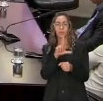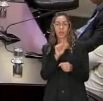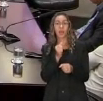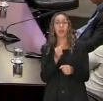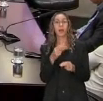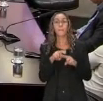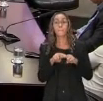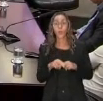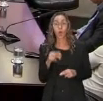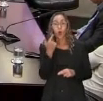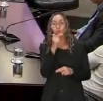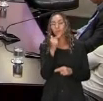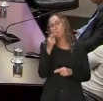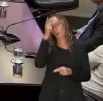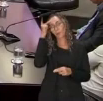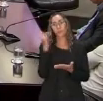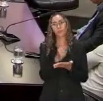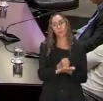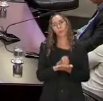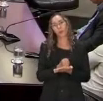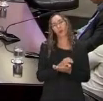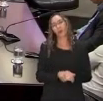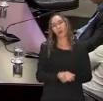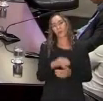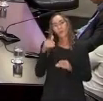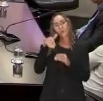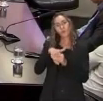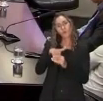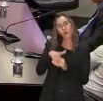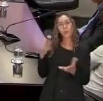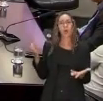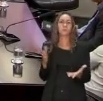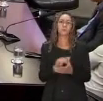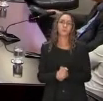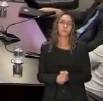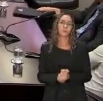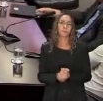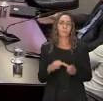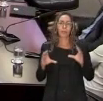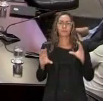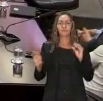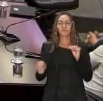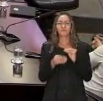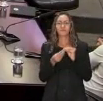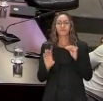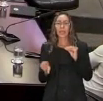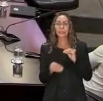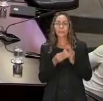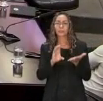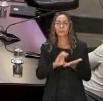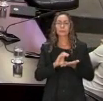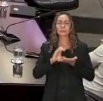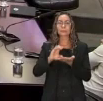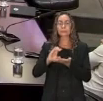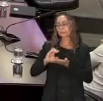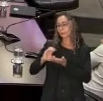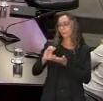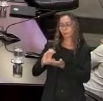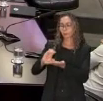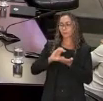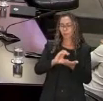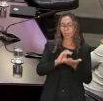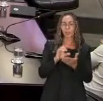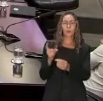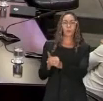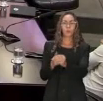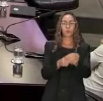falei, vou votar para ele. Aí essas emendas que estão indo para o município, só que tem que hoje ele está sentado aqui, é por causa